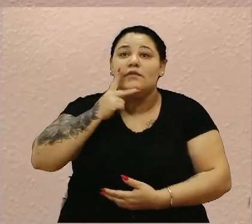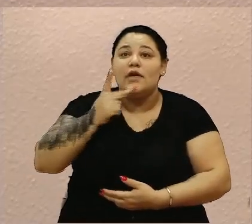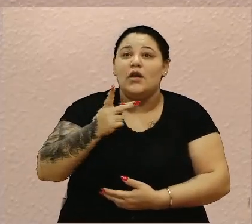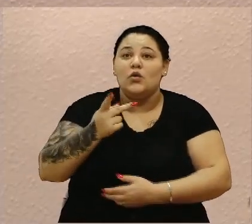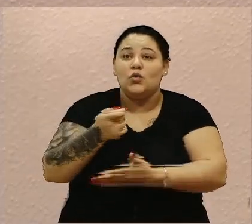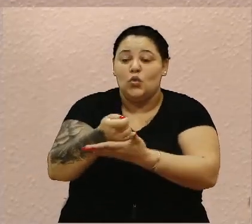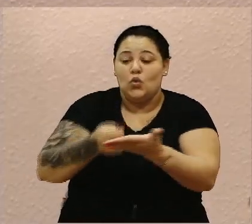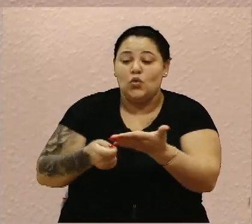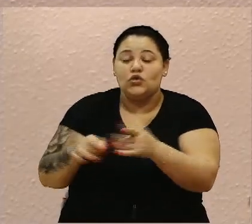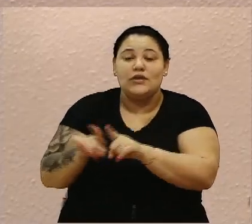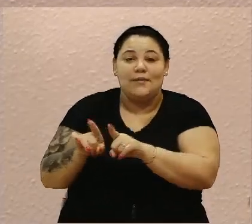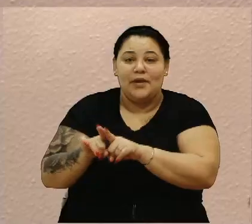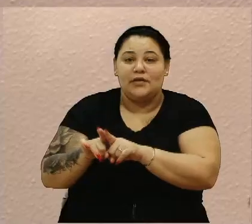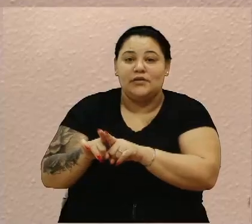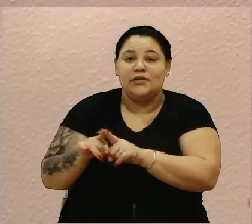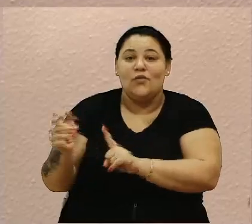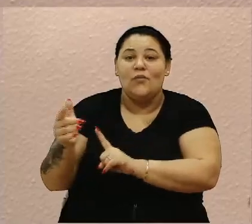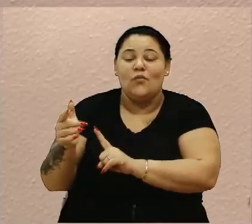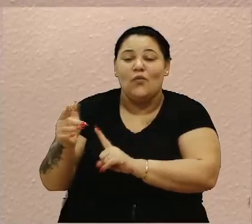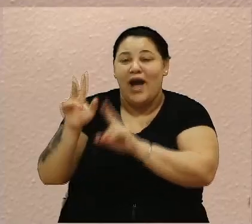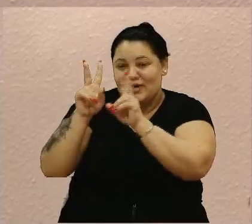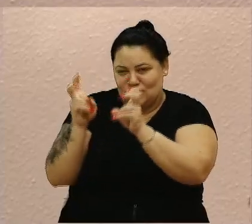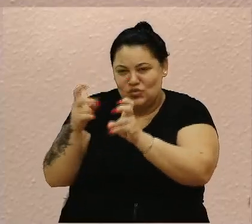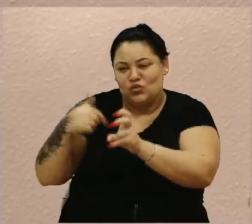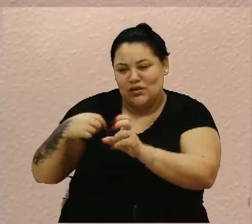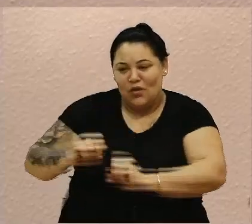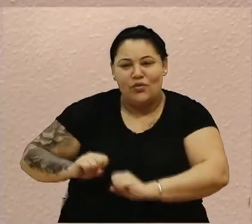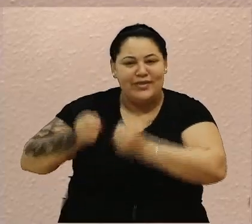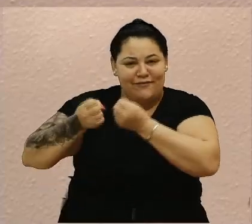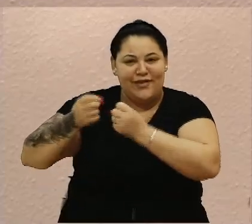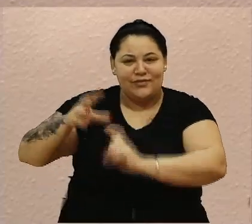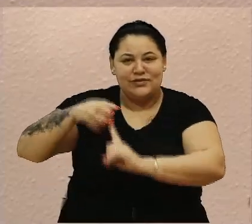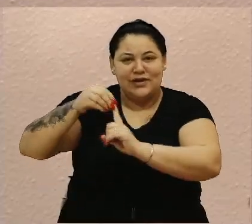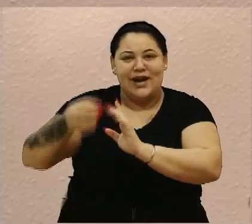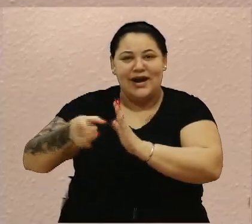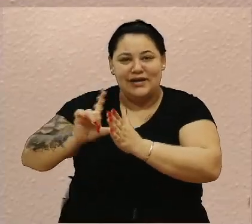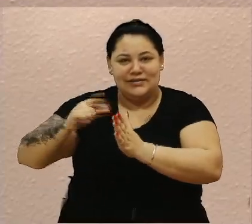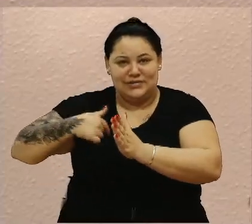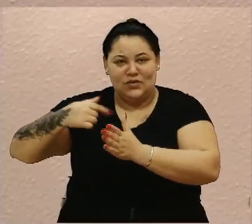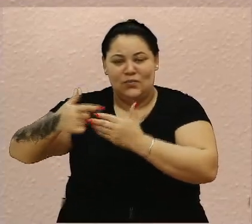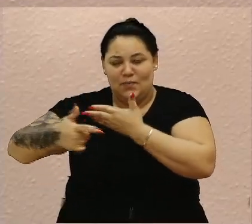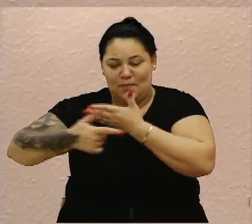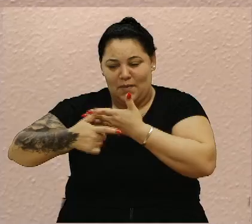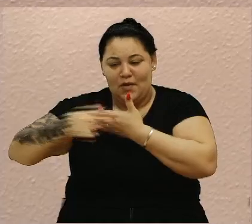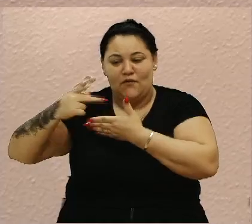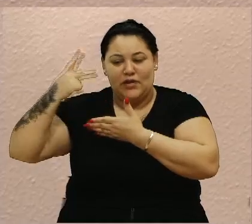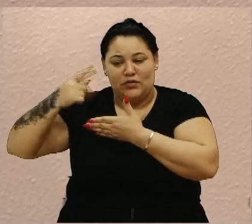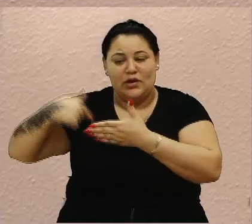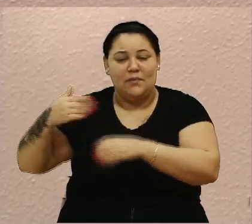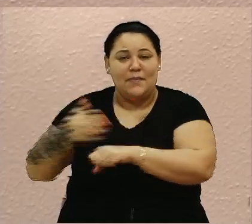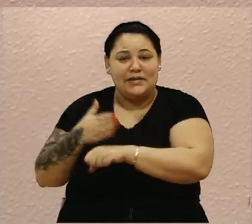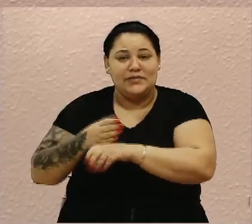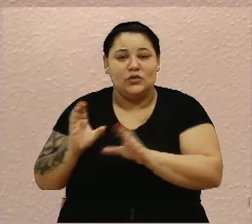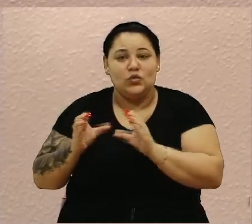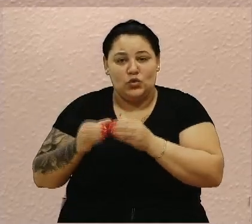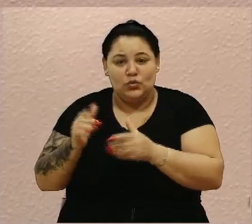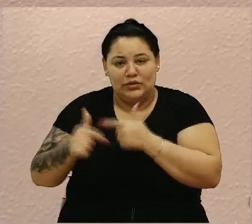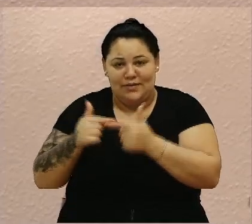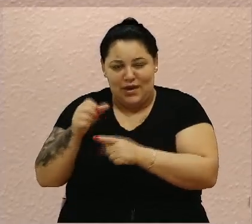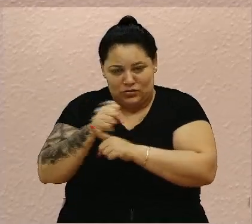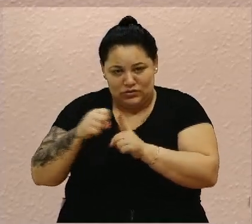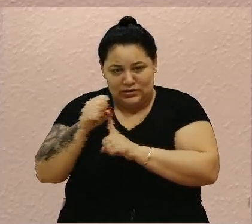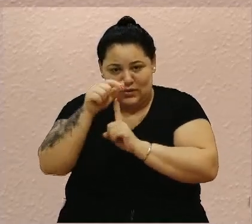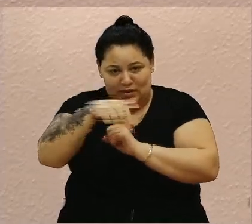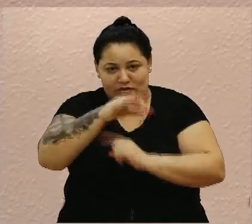concursos, e uma das bandeiras que nós defendemos, inclusive antes de ser vereadora, eu era do conselho do serviço social aqui da nossa